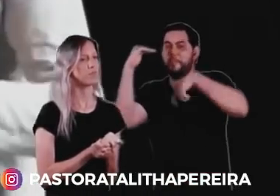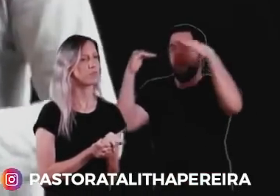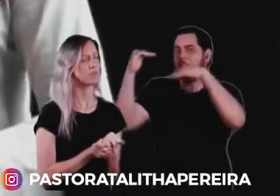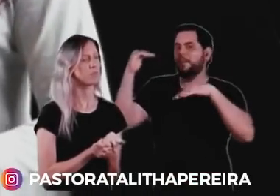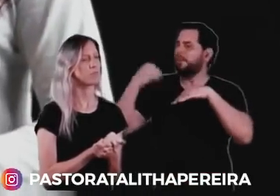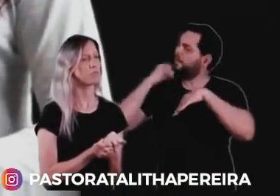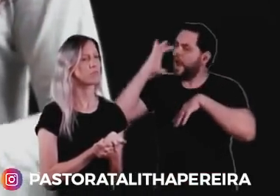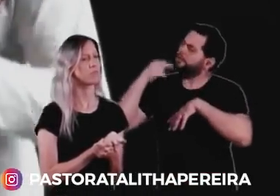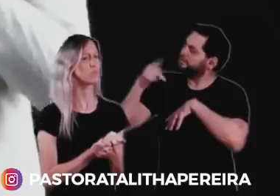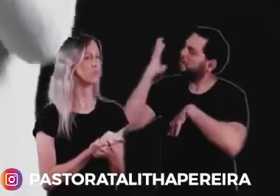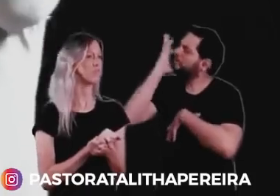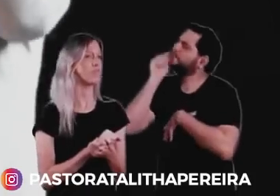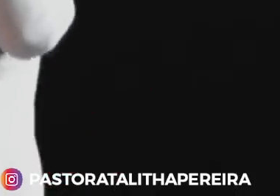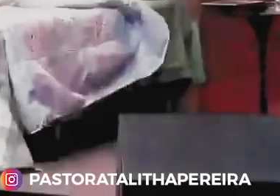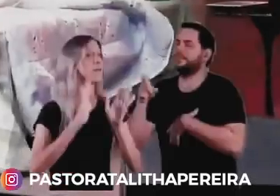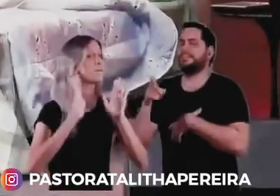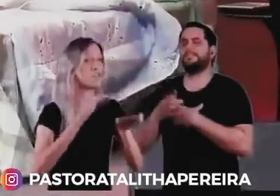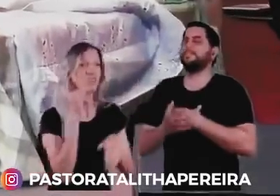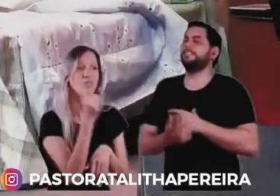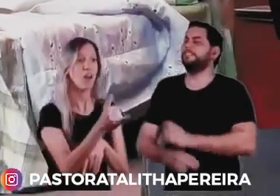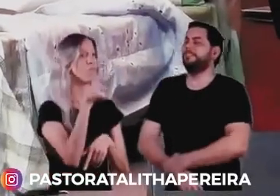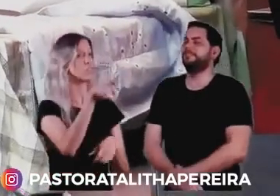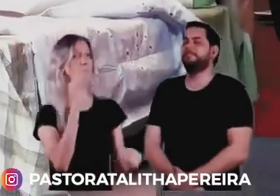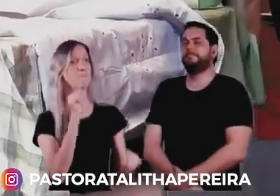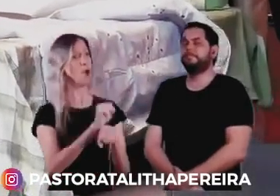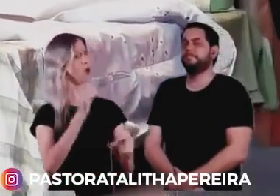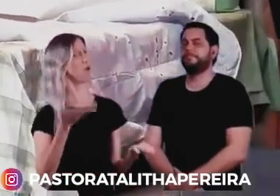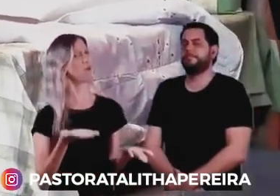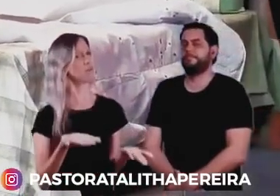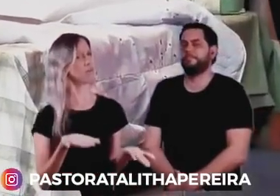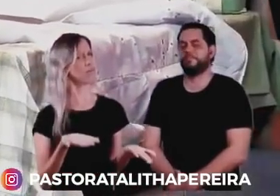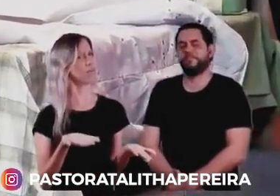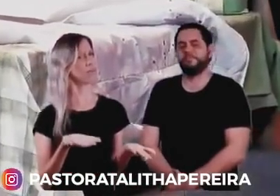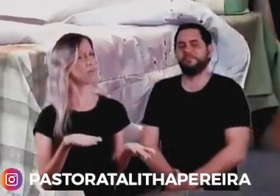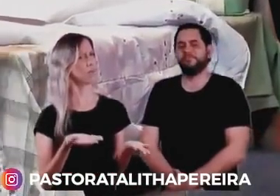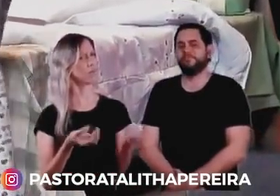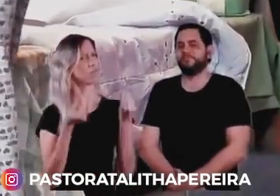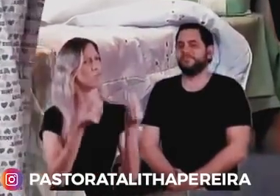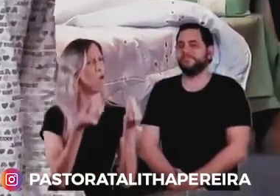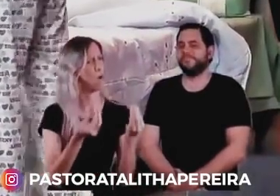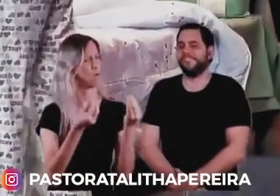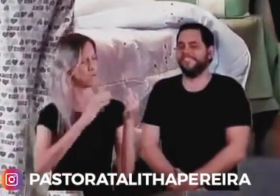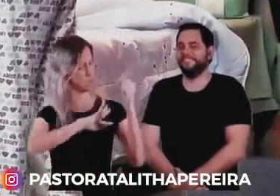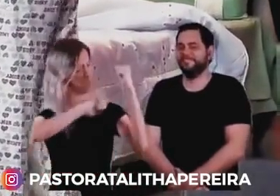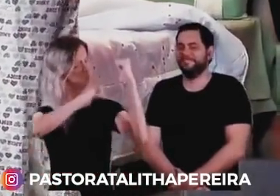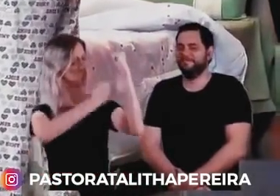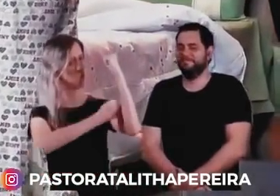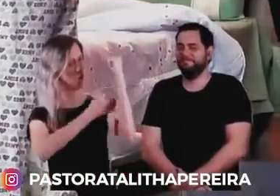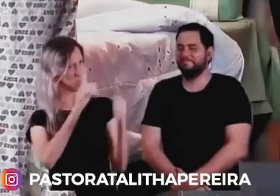acho o seu mais bonito que o meu. Tá, eu já disse pra você parar com isso. Ah. Seu musculoso.